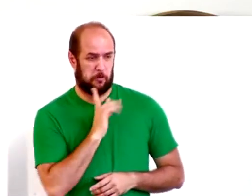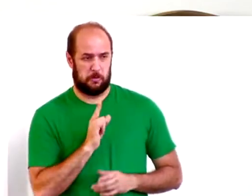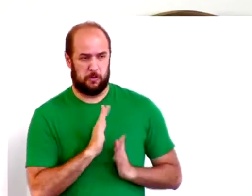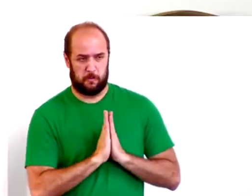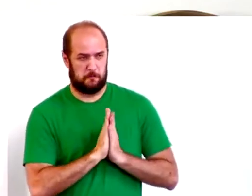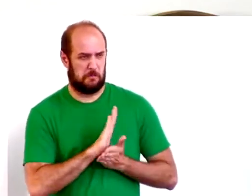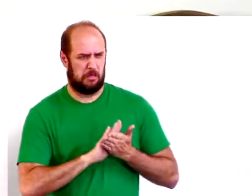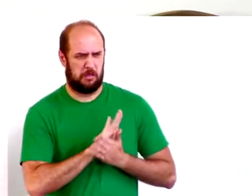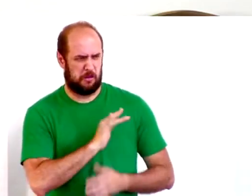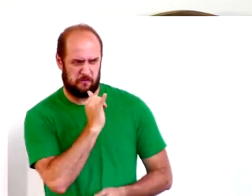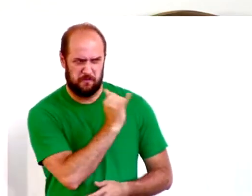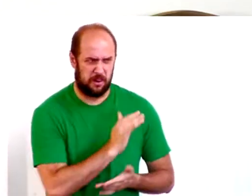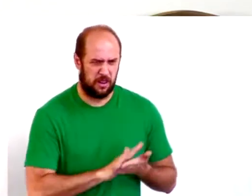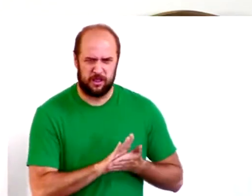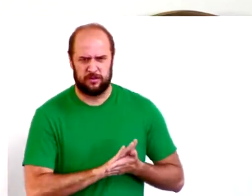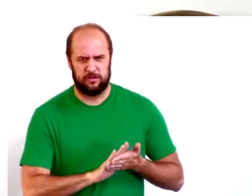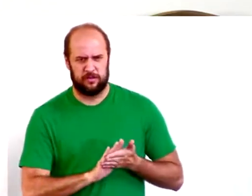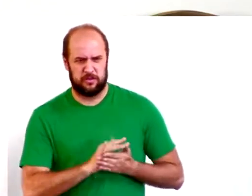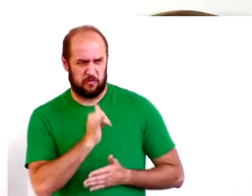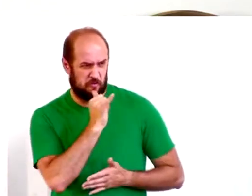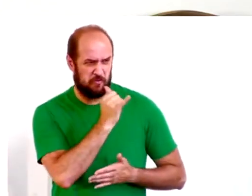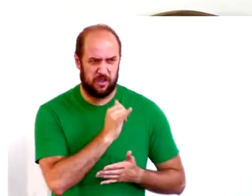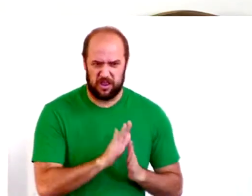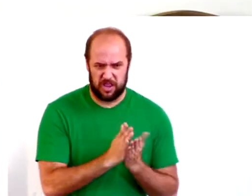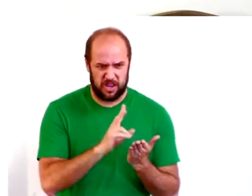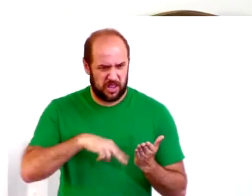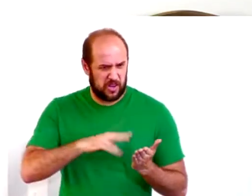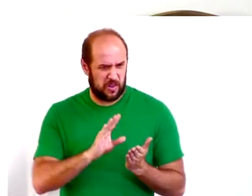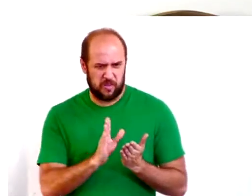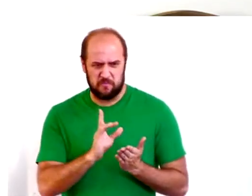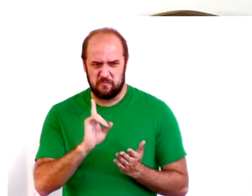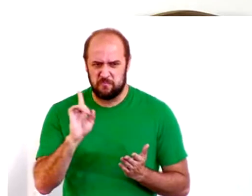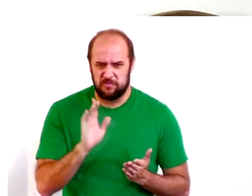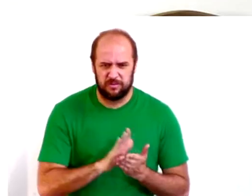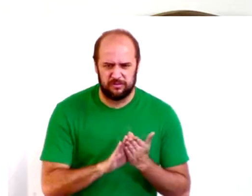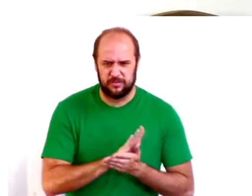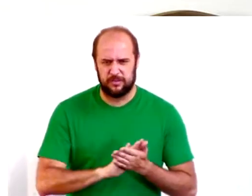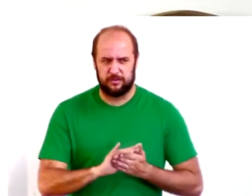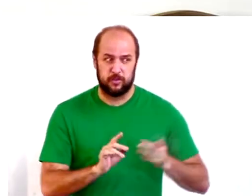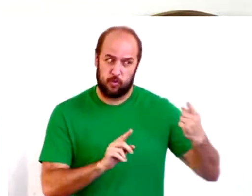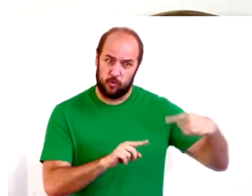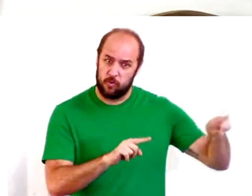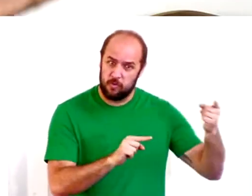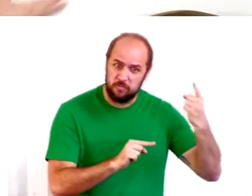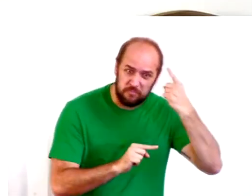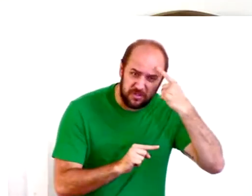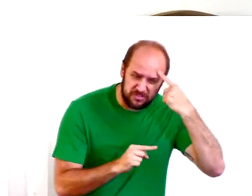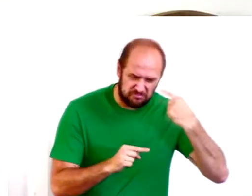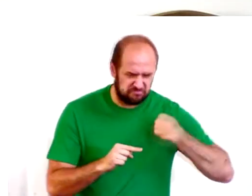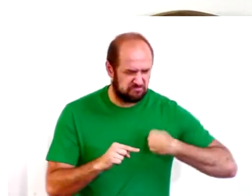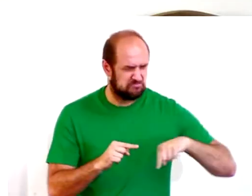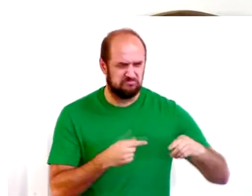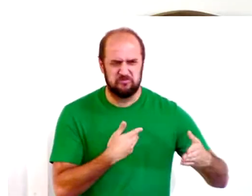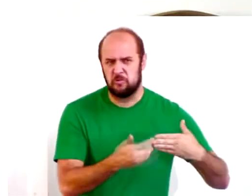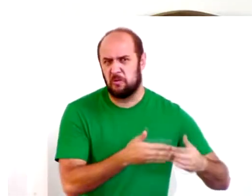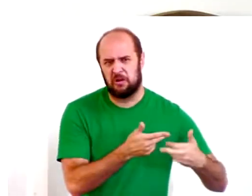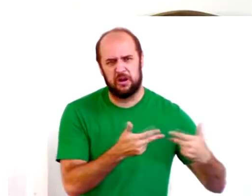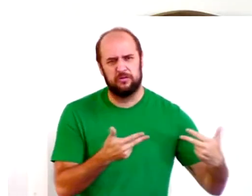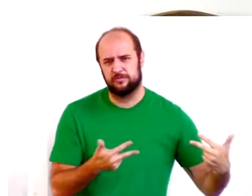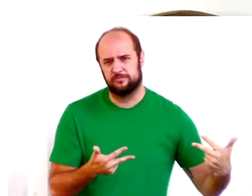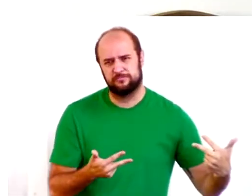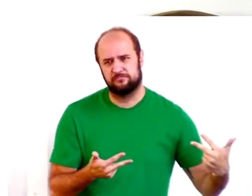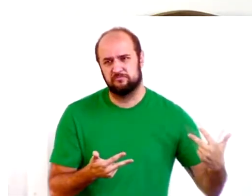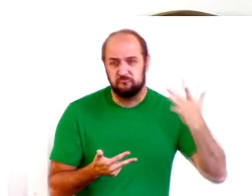e nós não testemunharmos que lemos a Bíblia, elas nos acharão ou poderão pensar que nós somos qualquer coisa, menos um